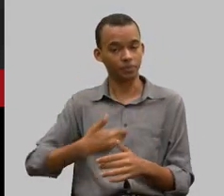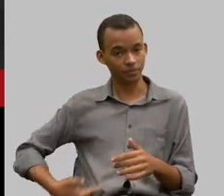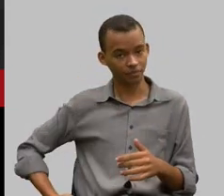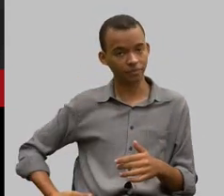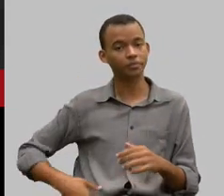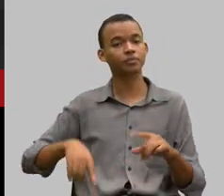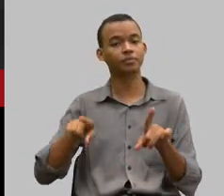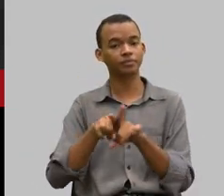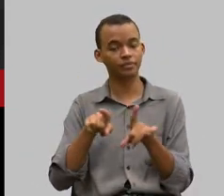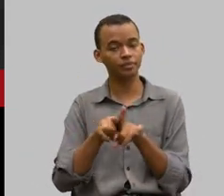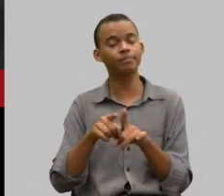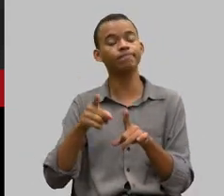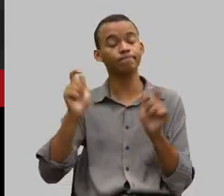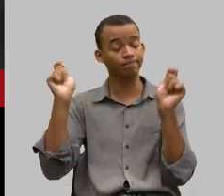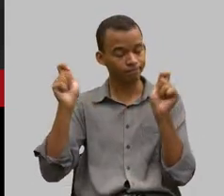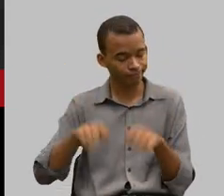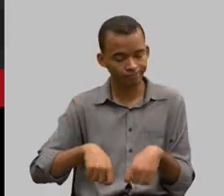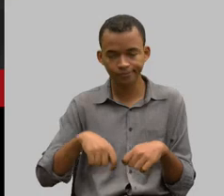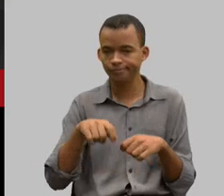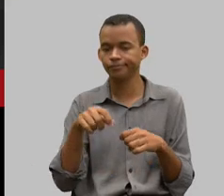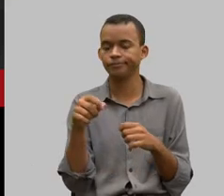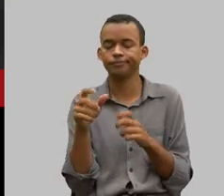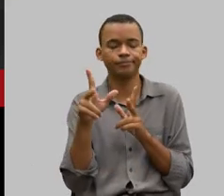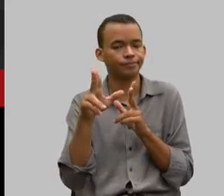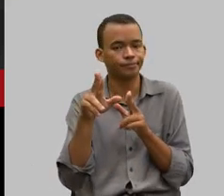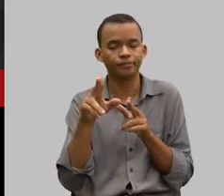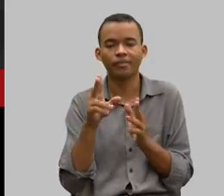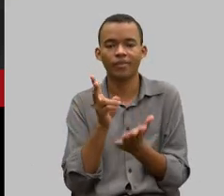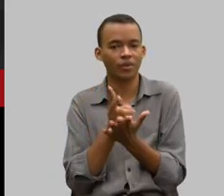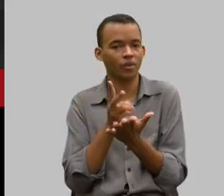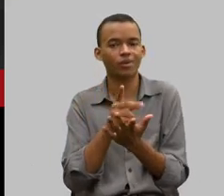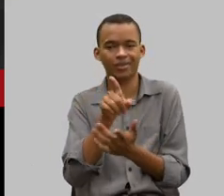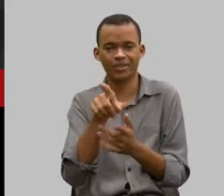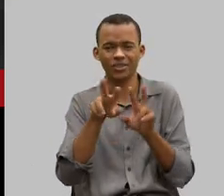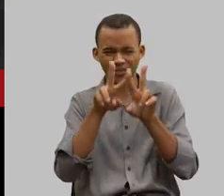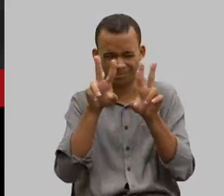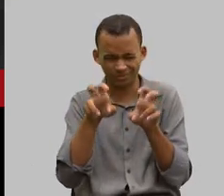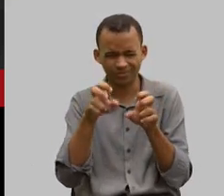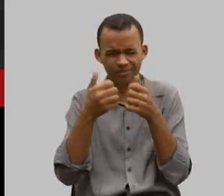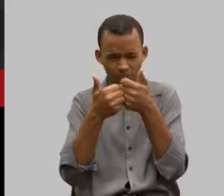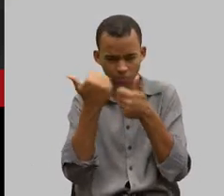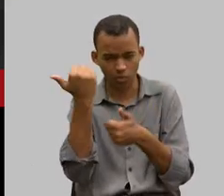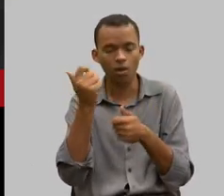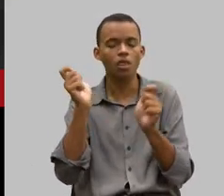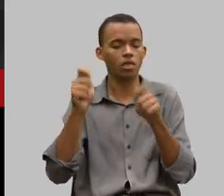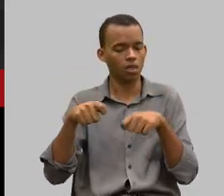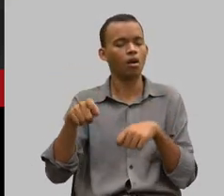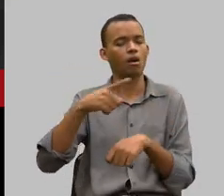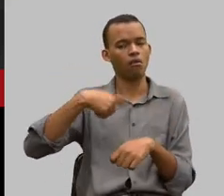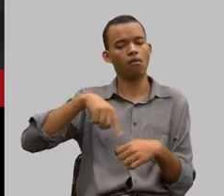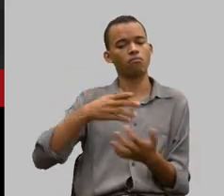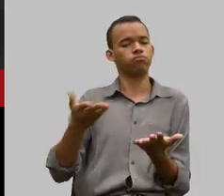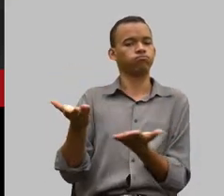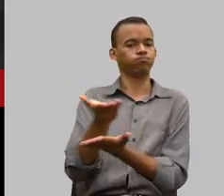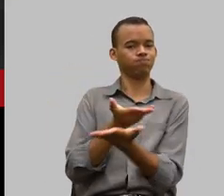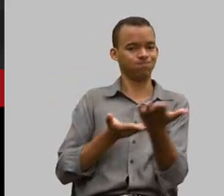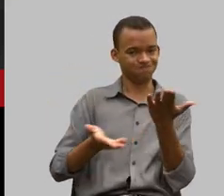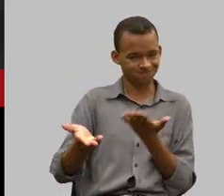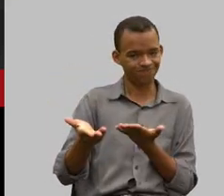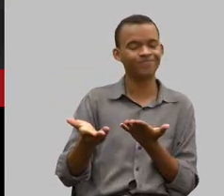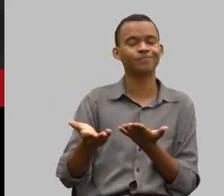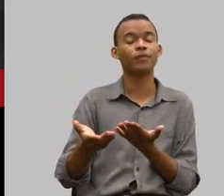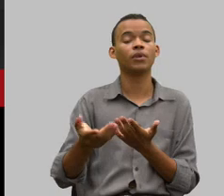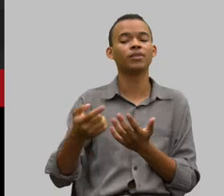Que façamos algo parecido na pauta que vossa excelência traz do esporte eu vou me aprofundar no tema nós